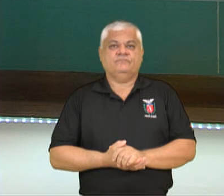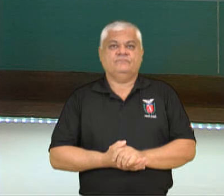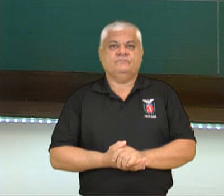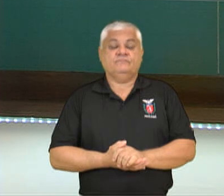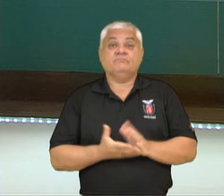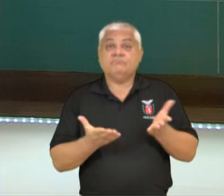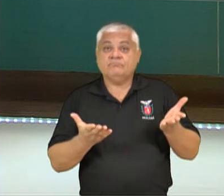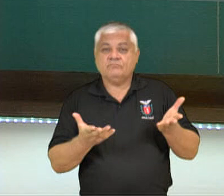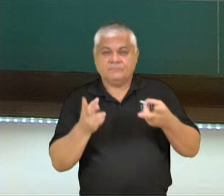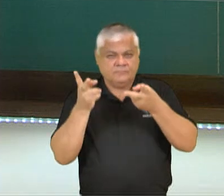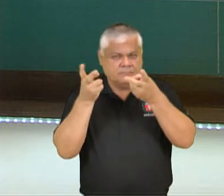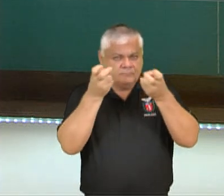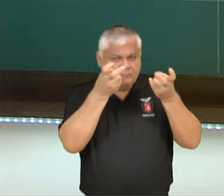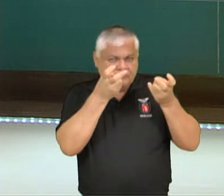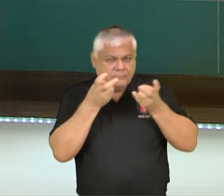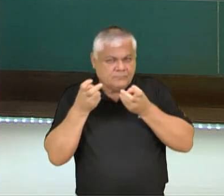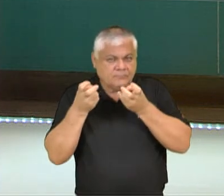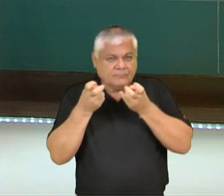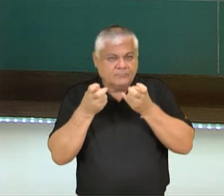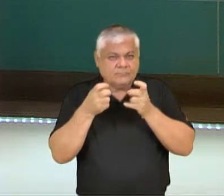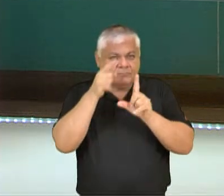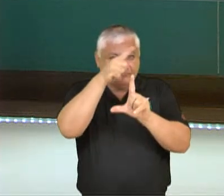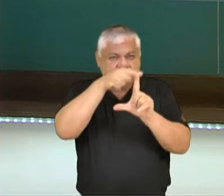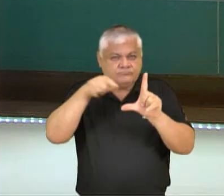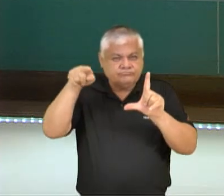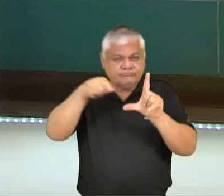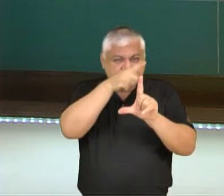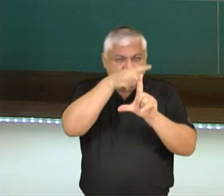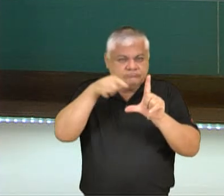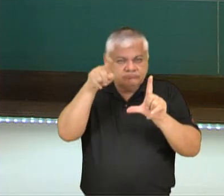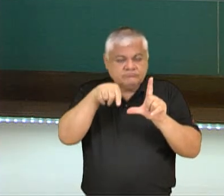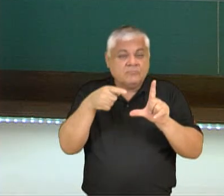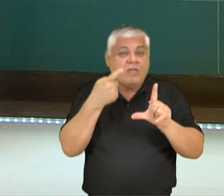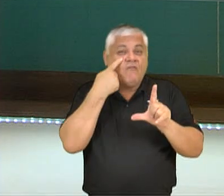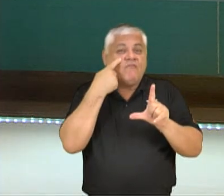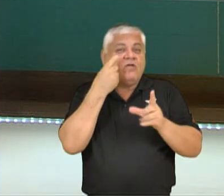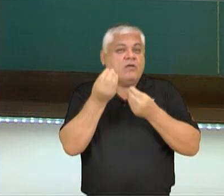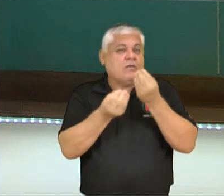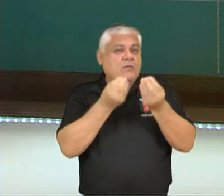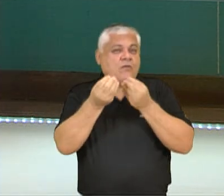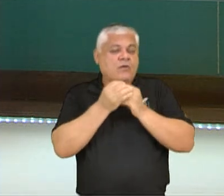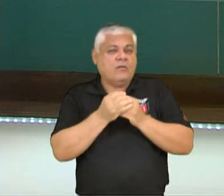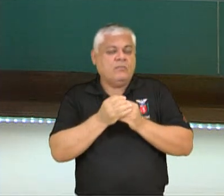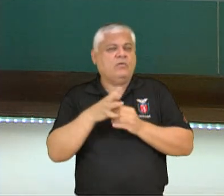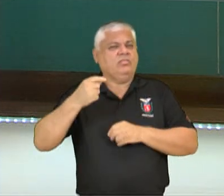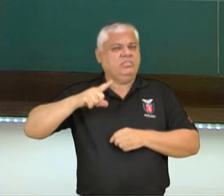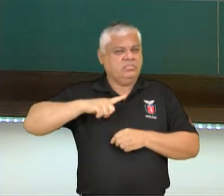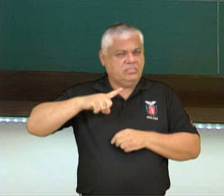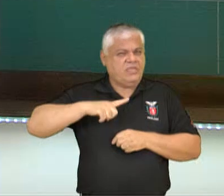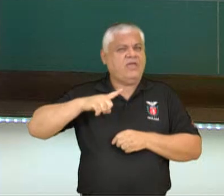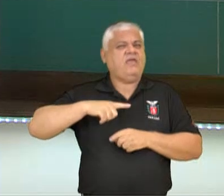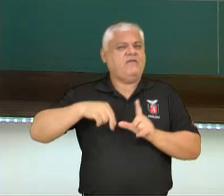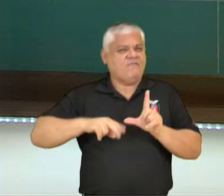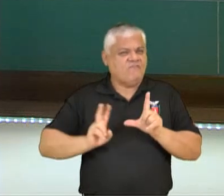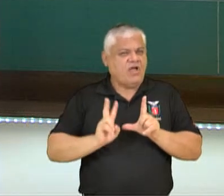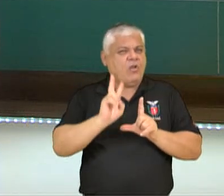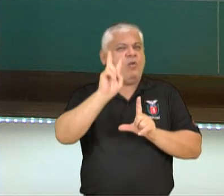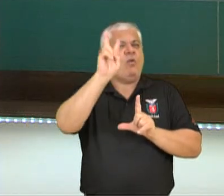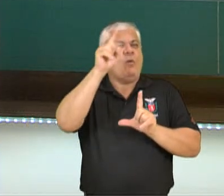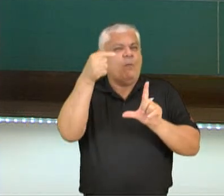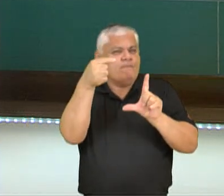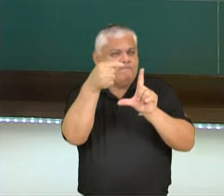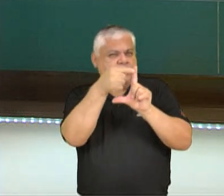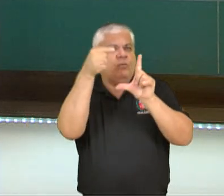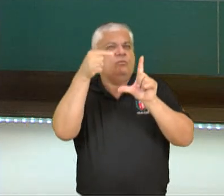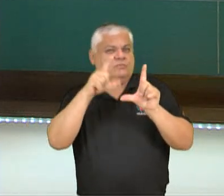E aí, observado esse gráfico, podemos verificar que de fato existem valores, existem pontos